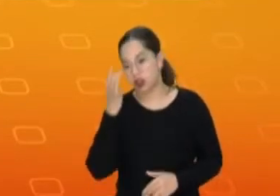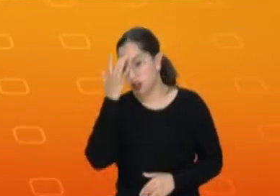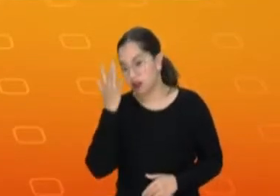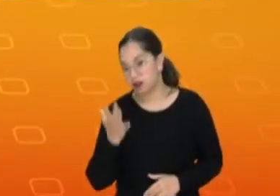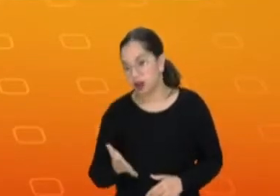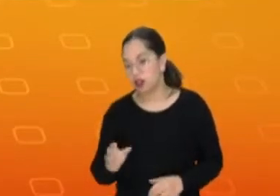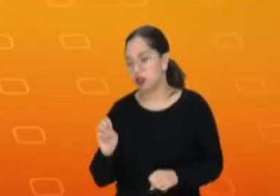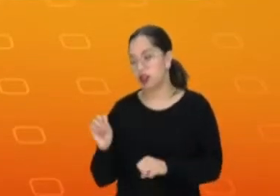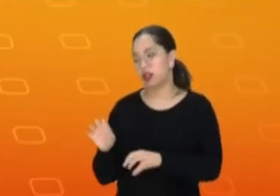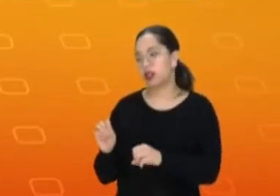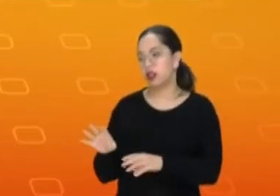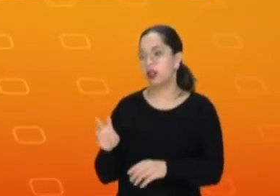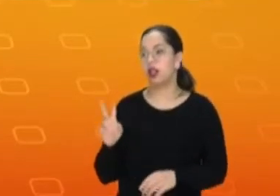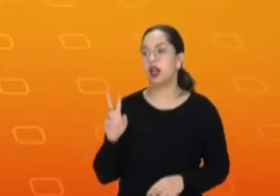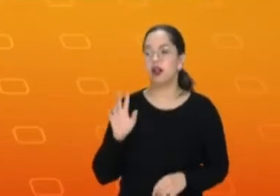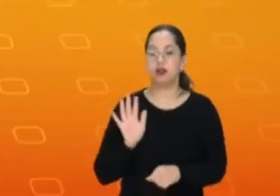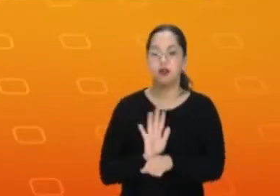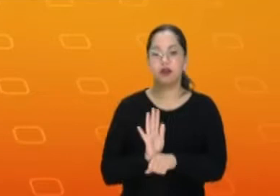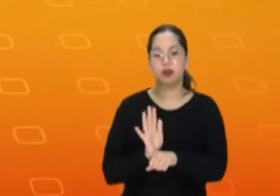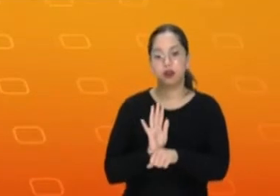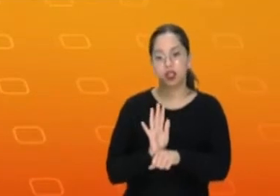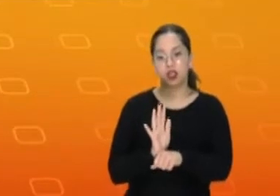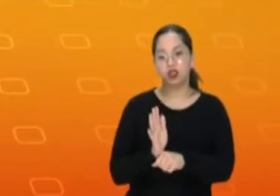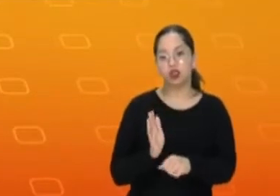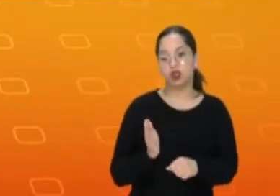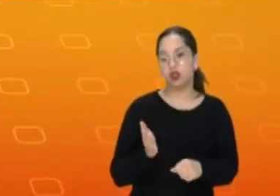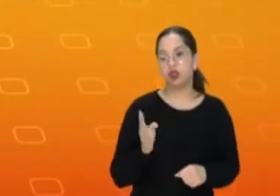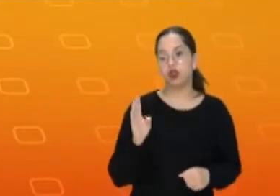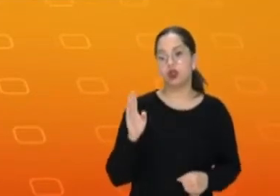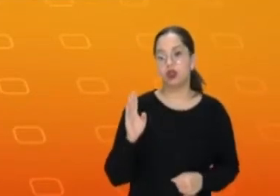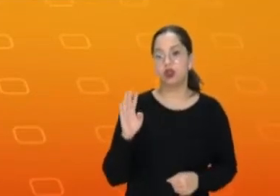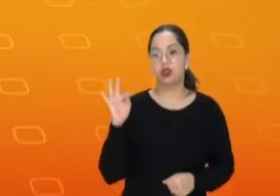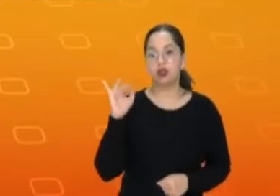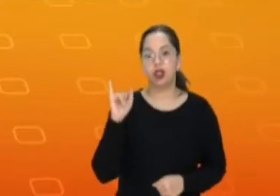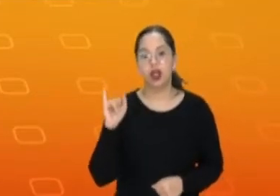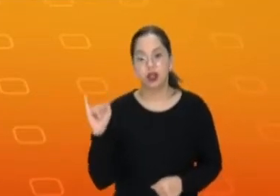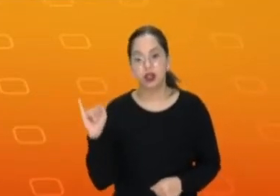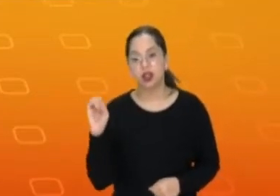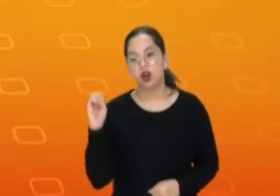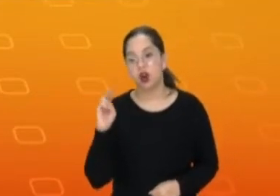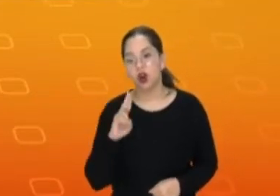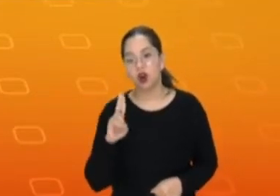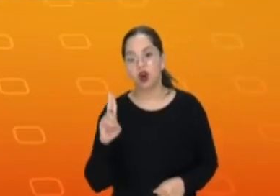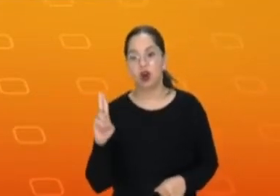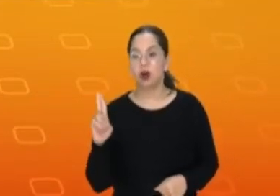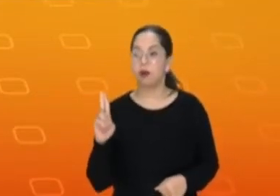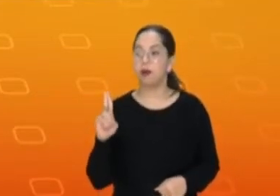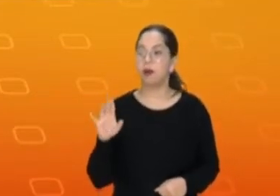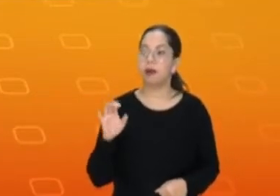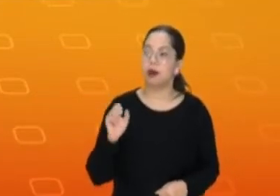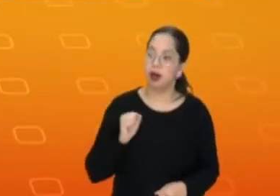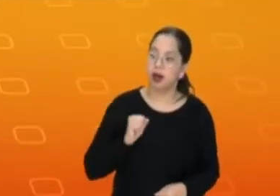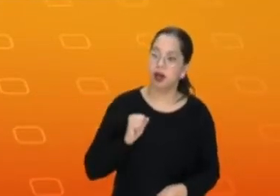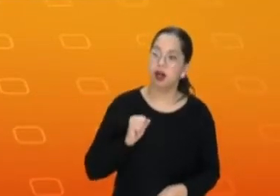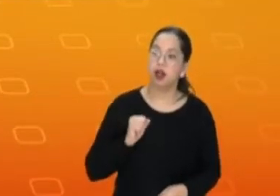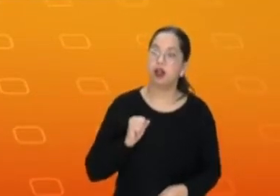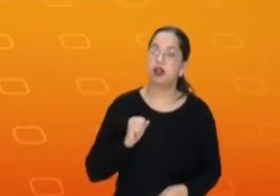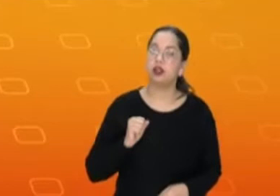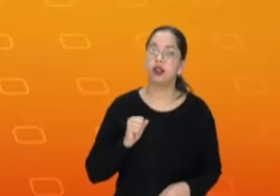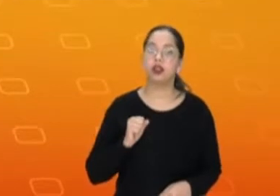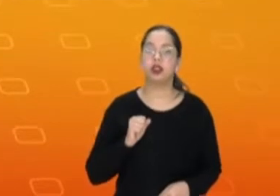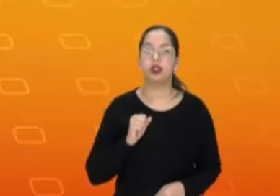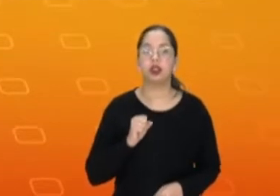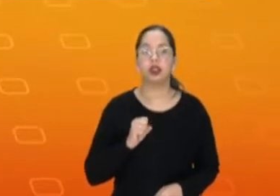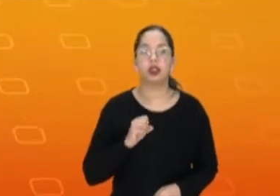um profissional de tecnologia da área de desenvolvimento e programação do que você pegar um cara de engenharia de TV e